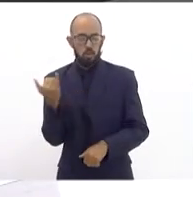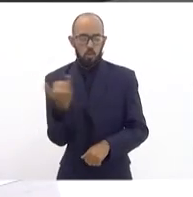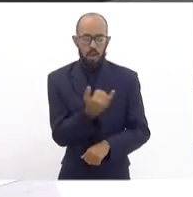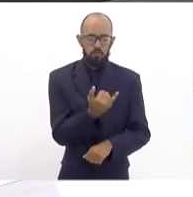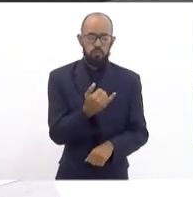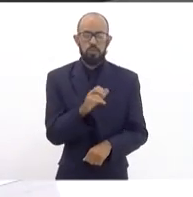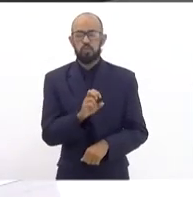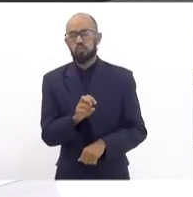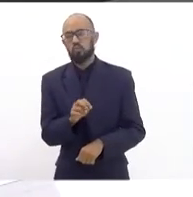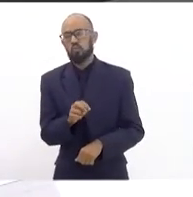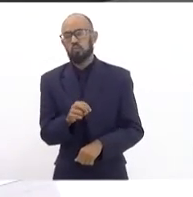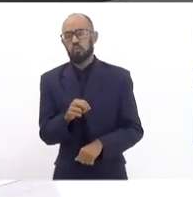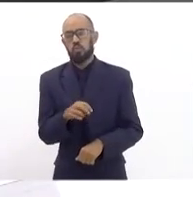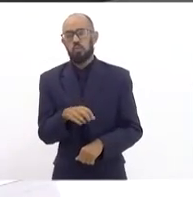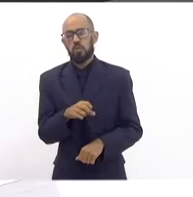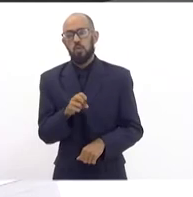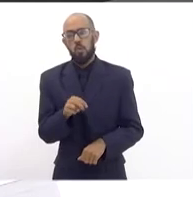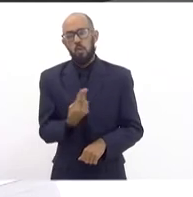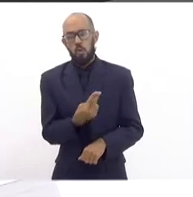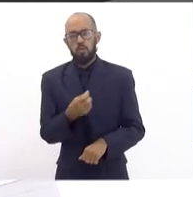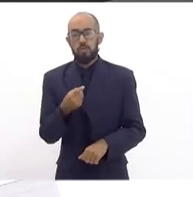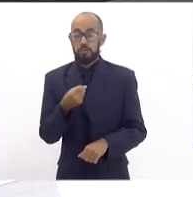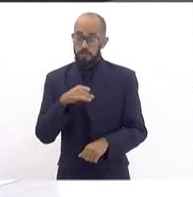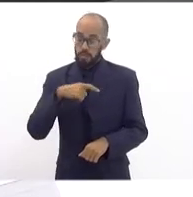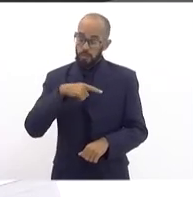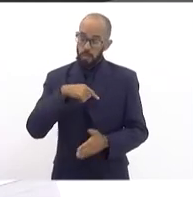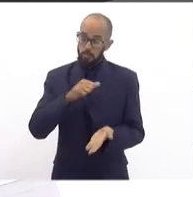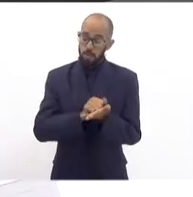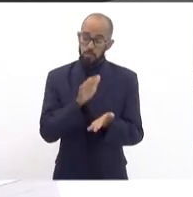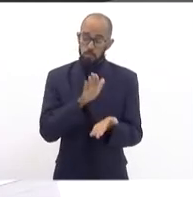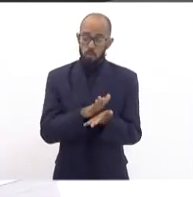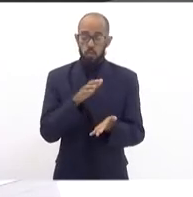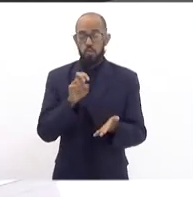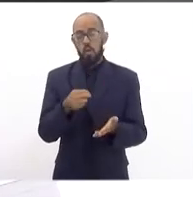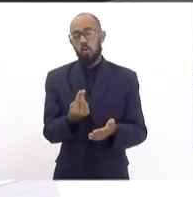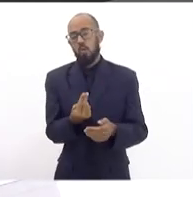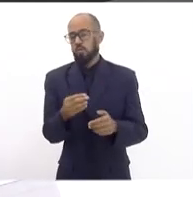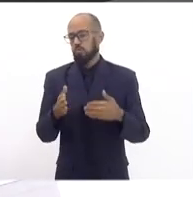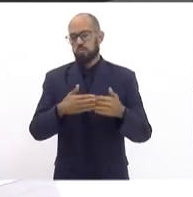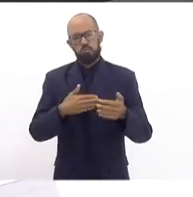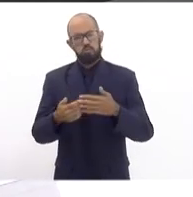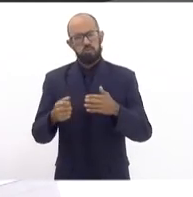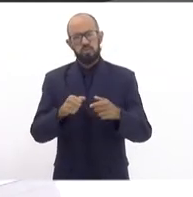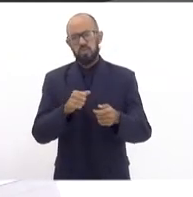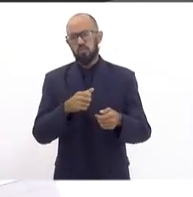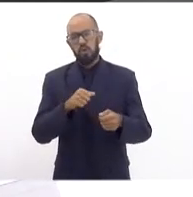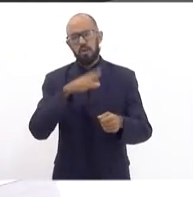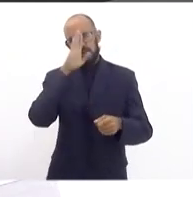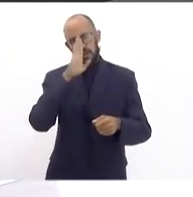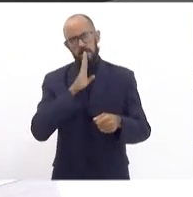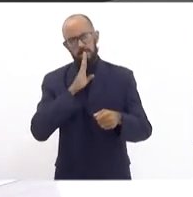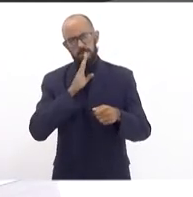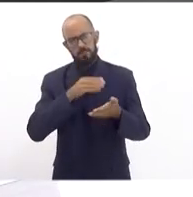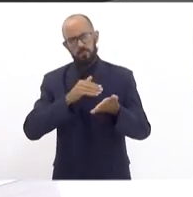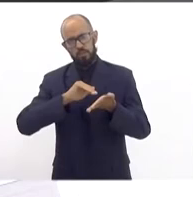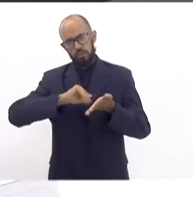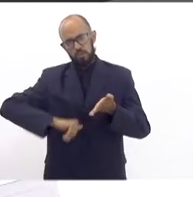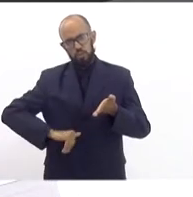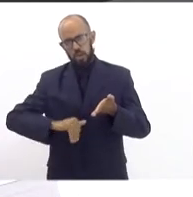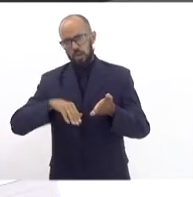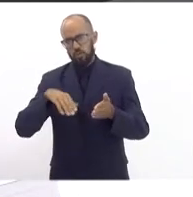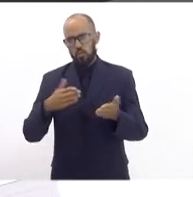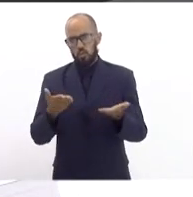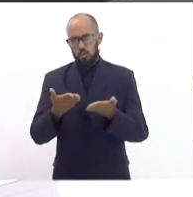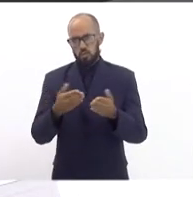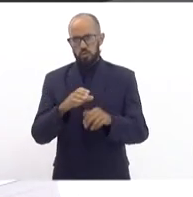se a notificação gerou multa, se a multa foi paga, se não foi paga, teve anistia. Está sendo formulada hoje